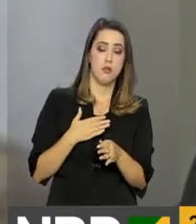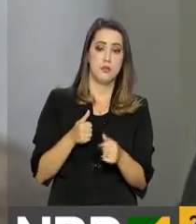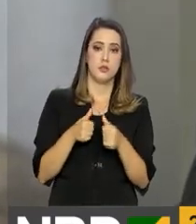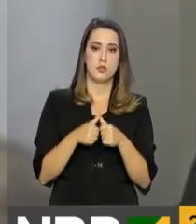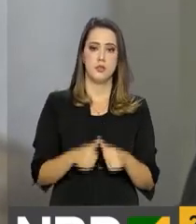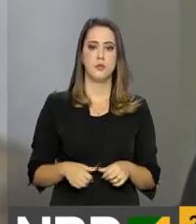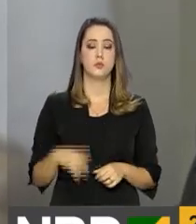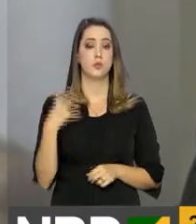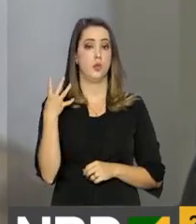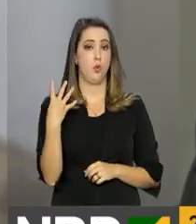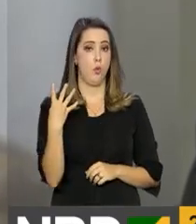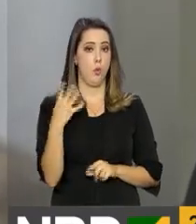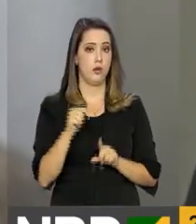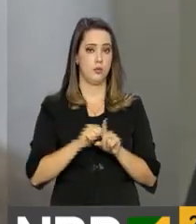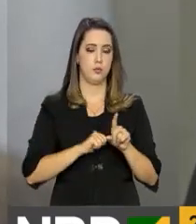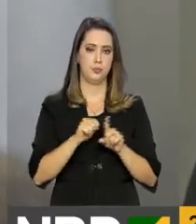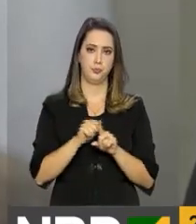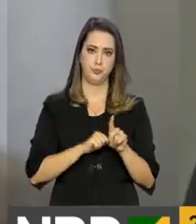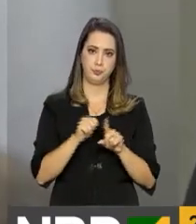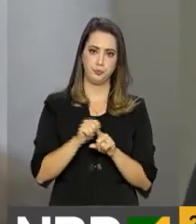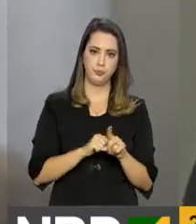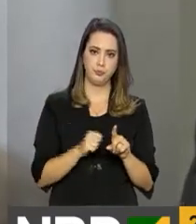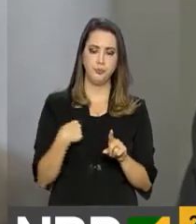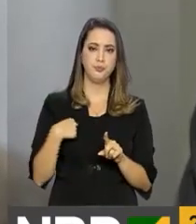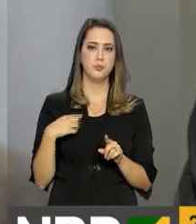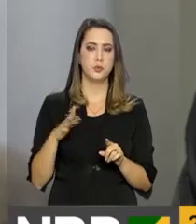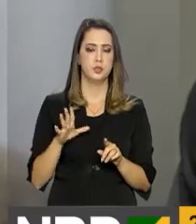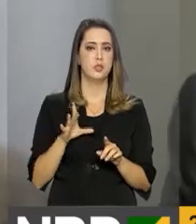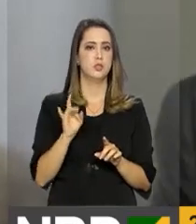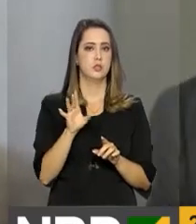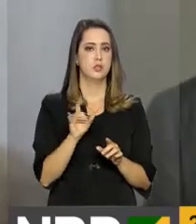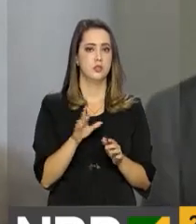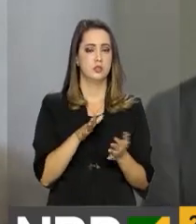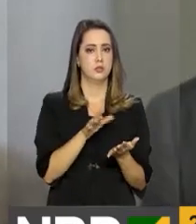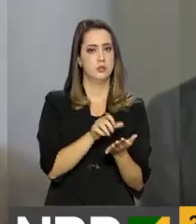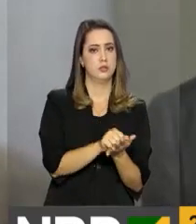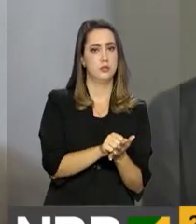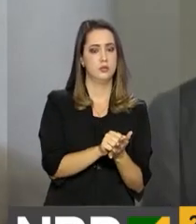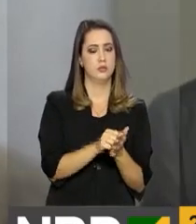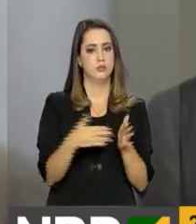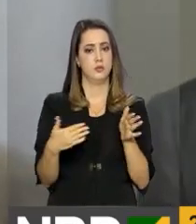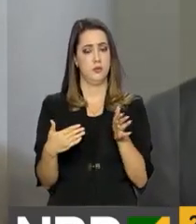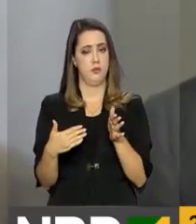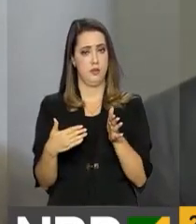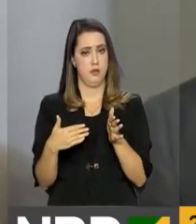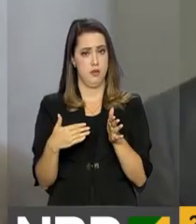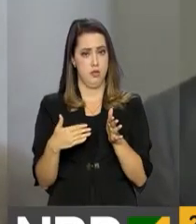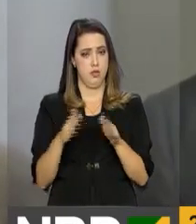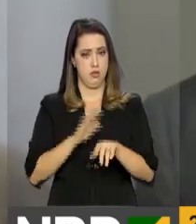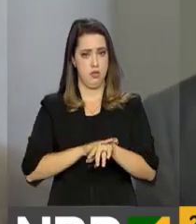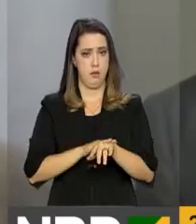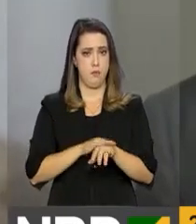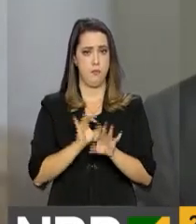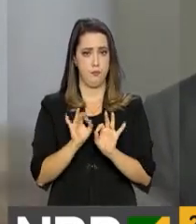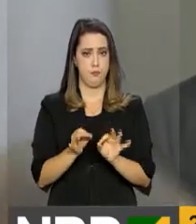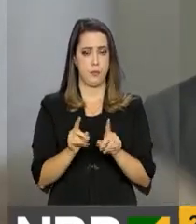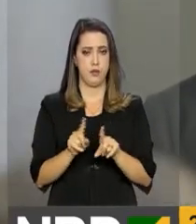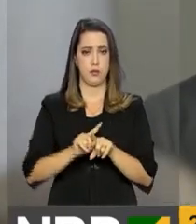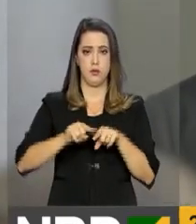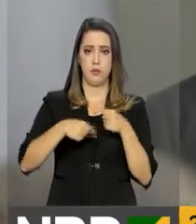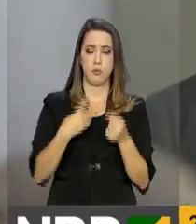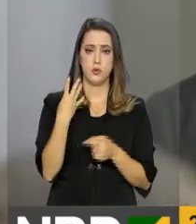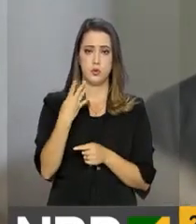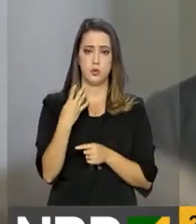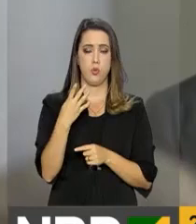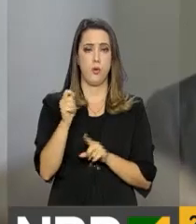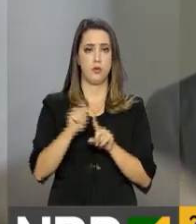durante quatro meses assim foi, só quatro meses depois é que eu fui, digamos, efetivado na presidência da